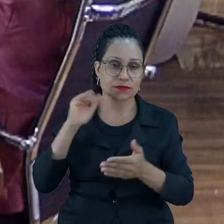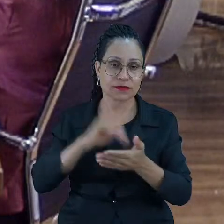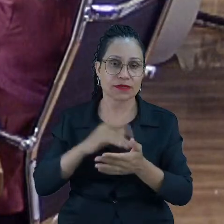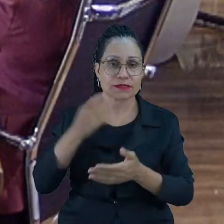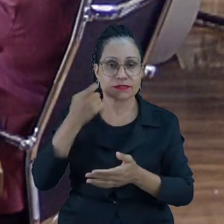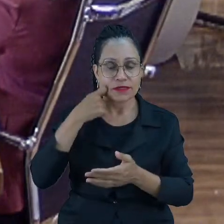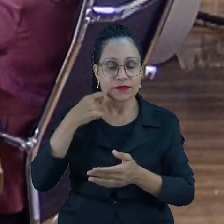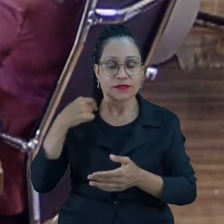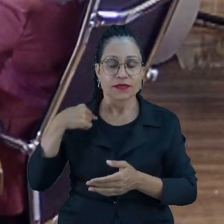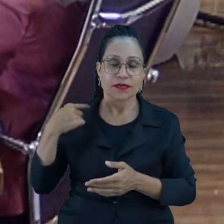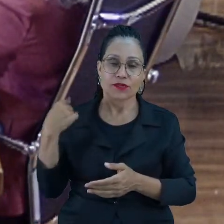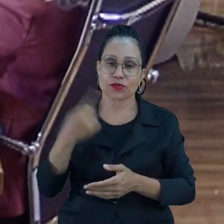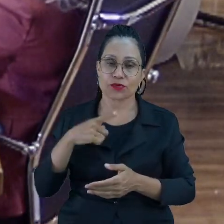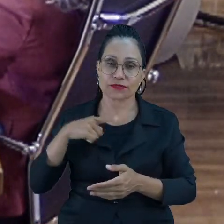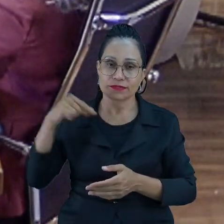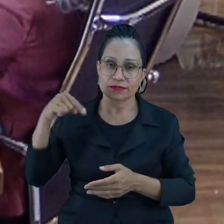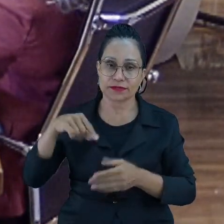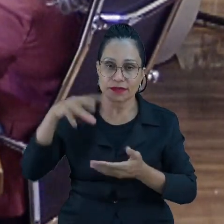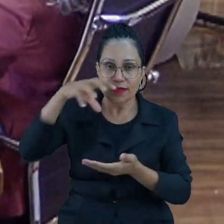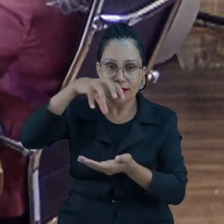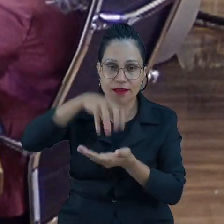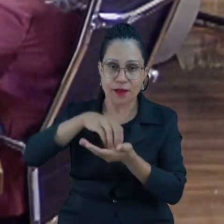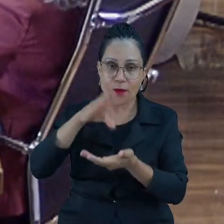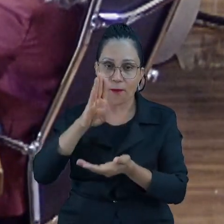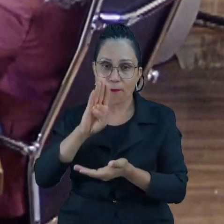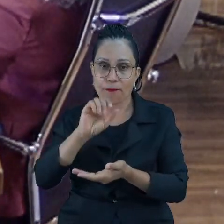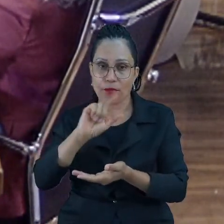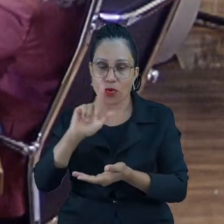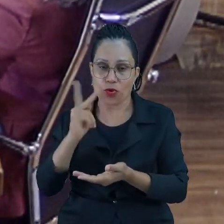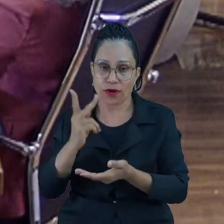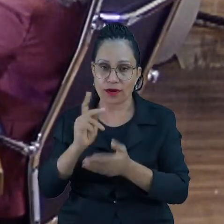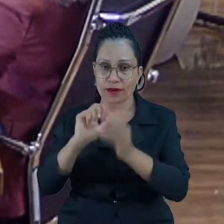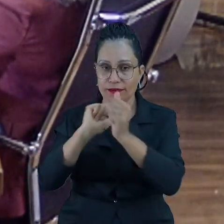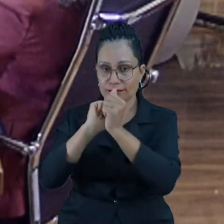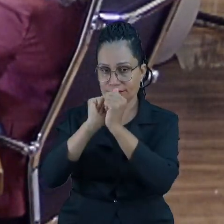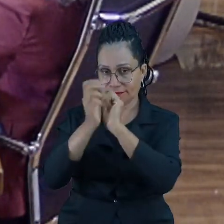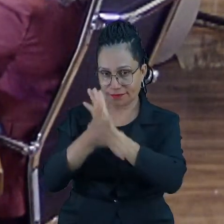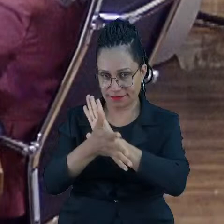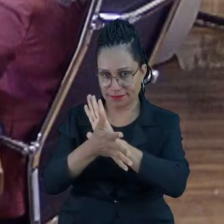nós estaremos aqui no Estúdio Bolha, do Shopping Estação,